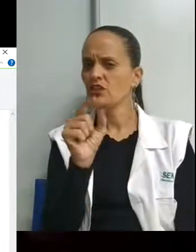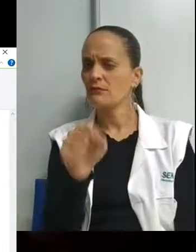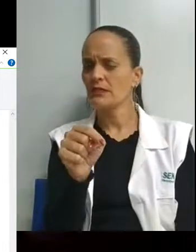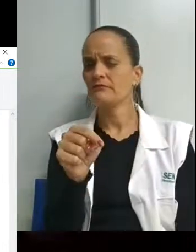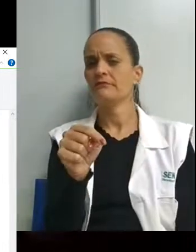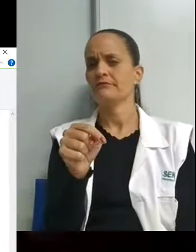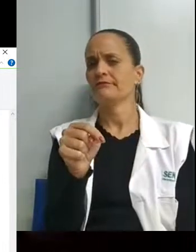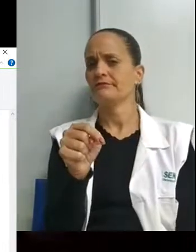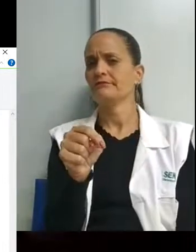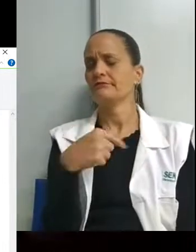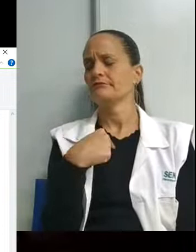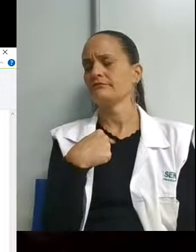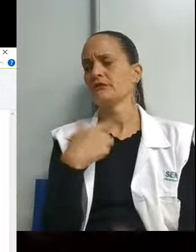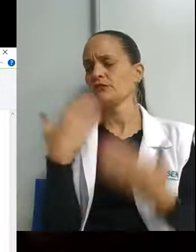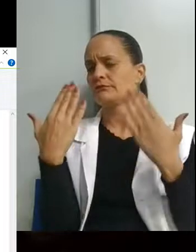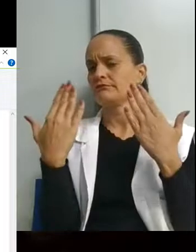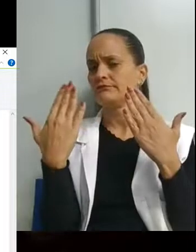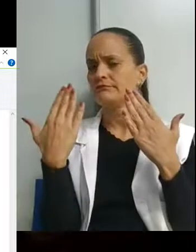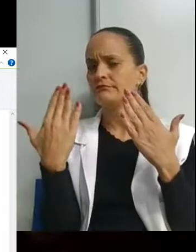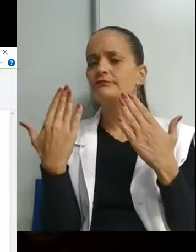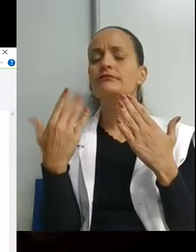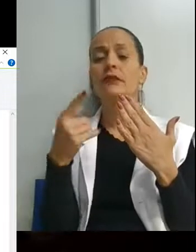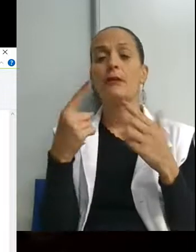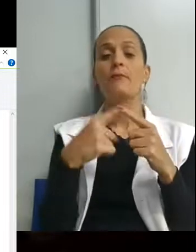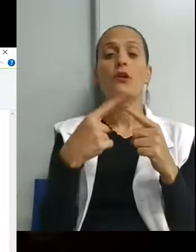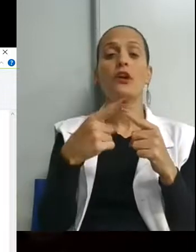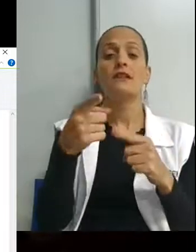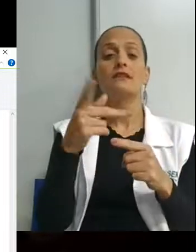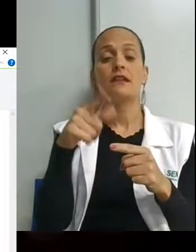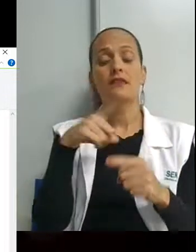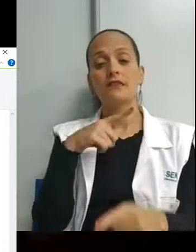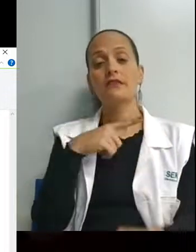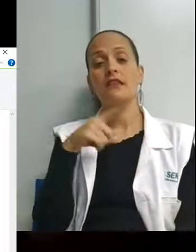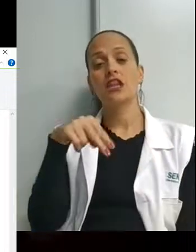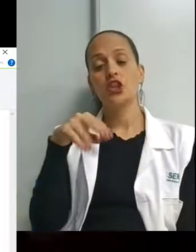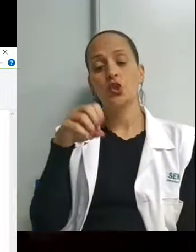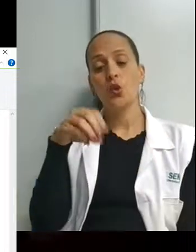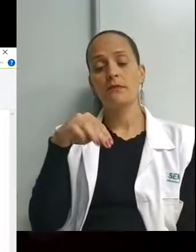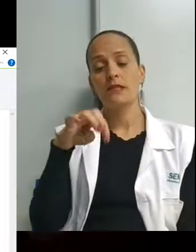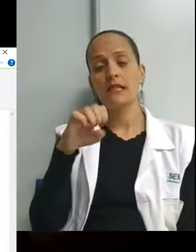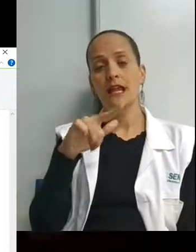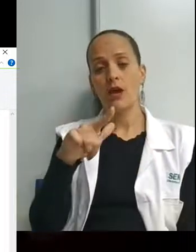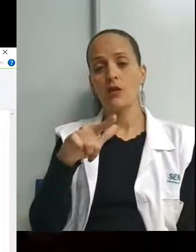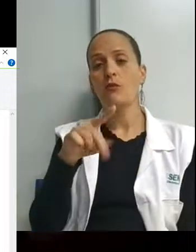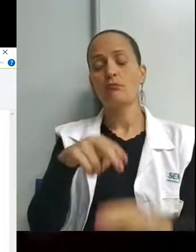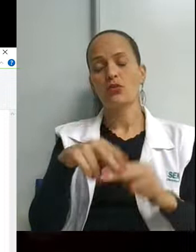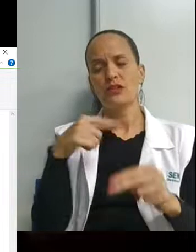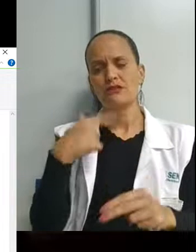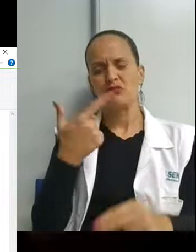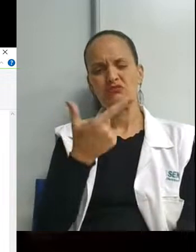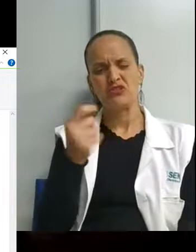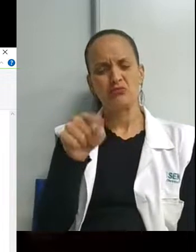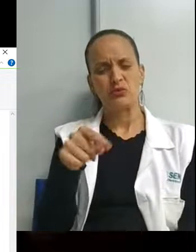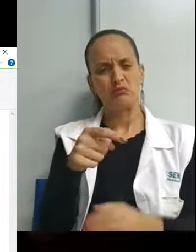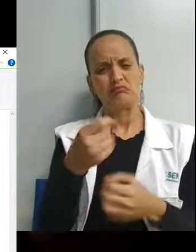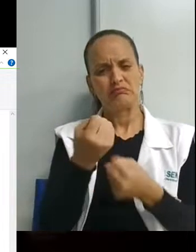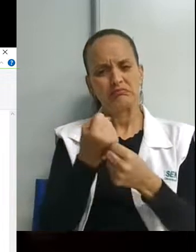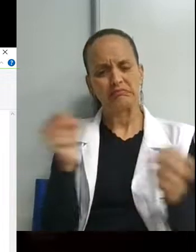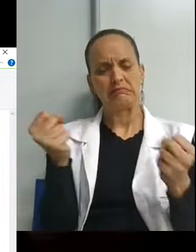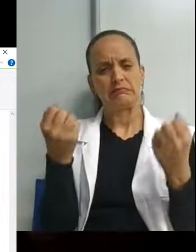valor da resistência nominal. No caso, a gente aqui, ó, tem a potência nominal, né? Então, por isso que acabou não dando certo, né? Então, a